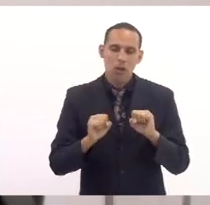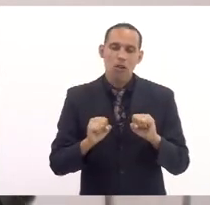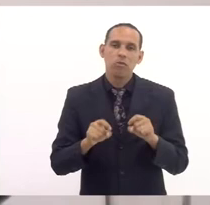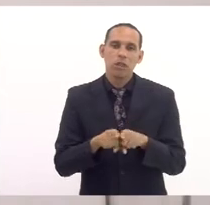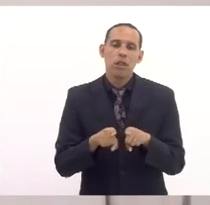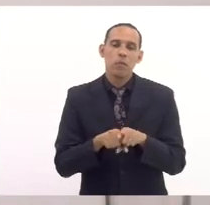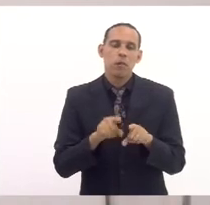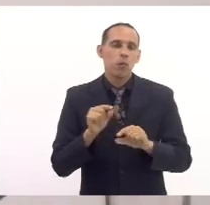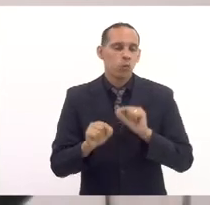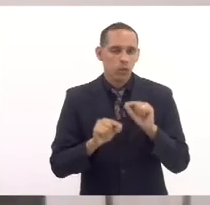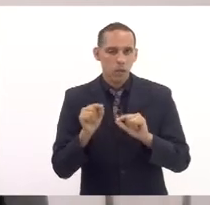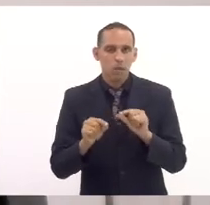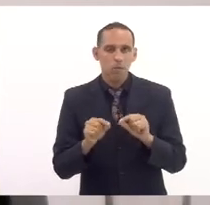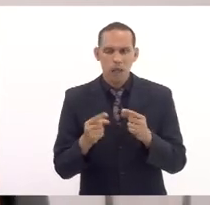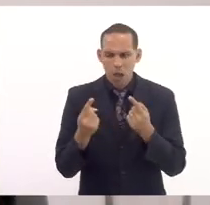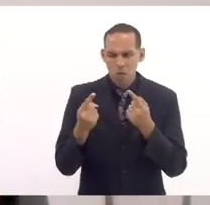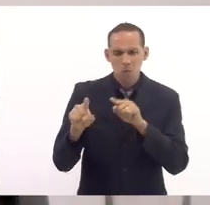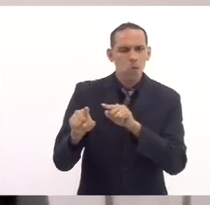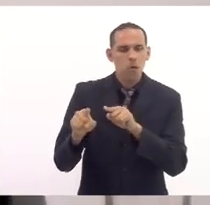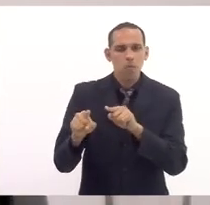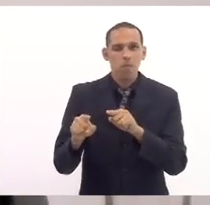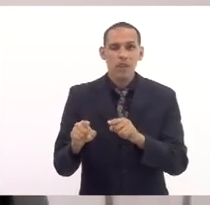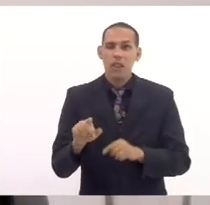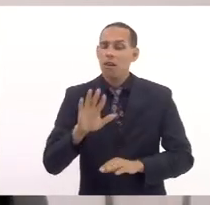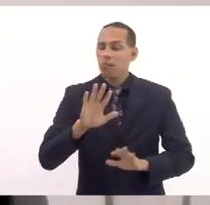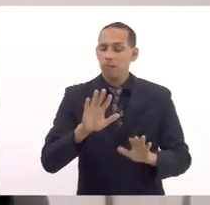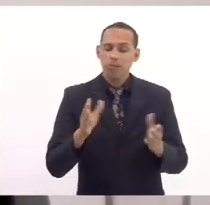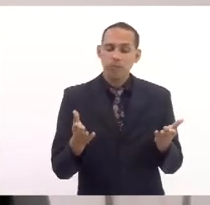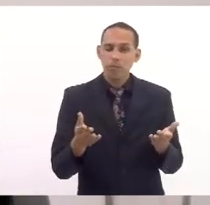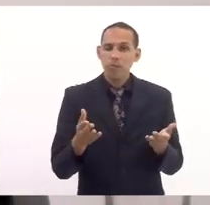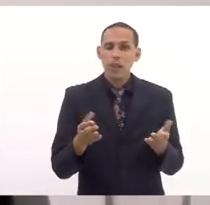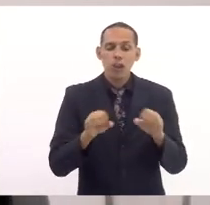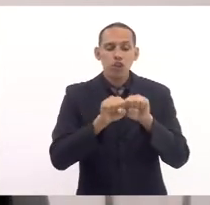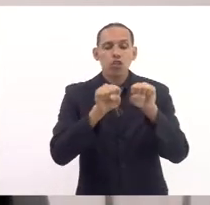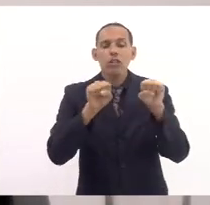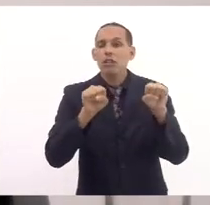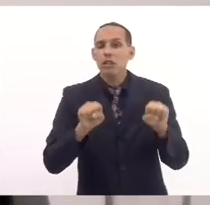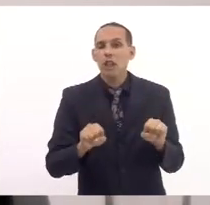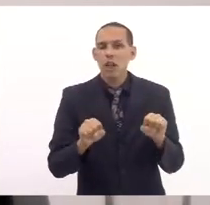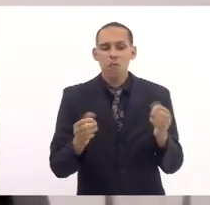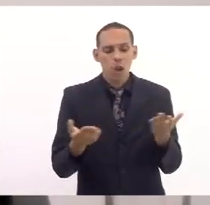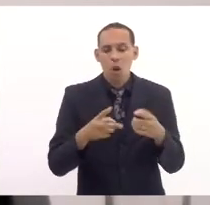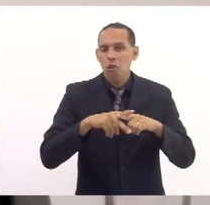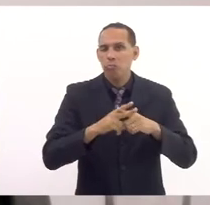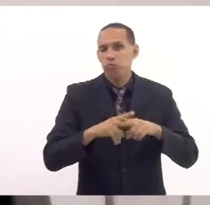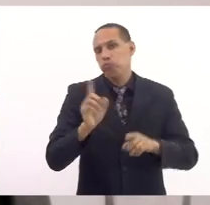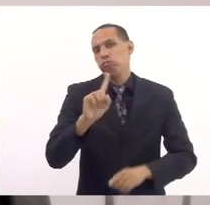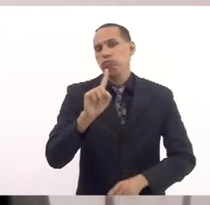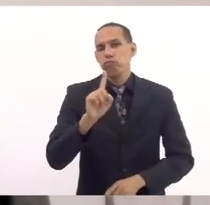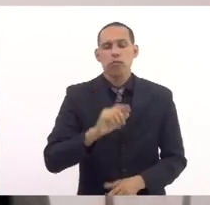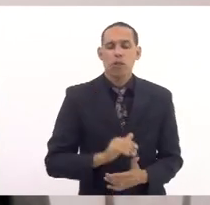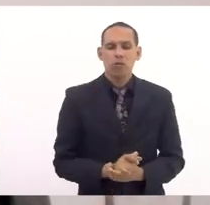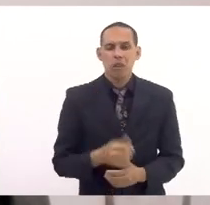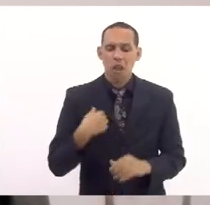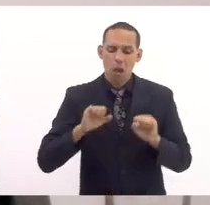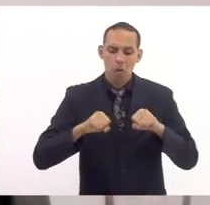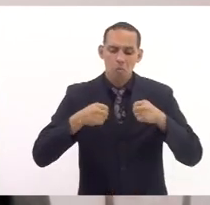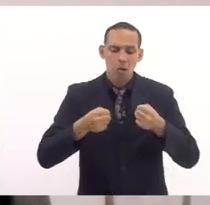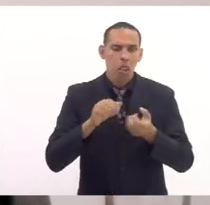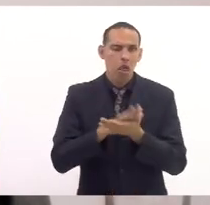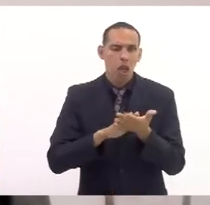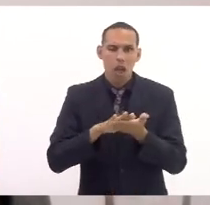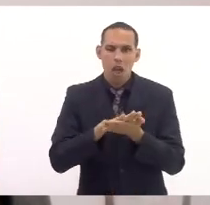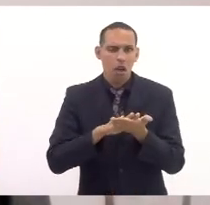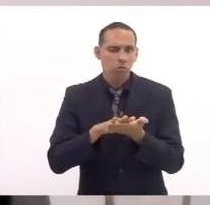poderia, e é essa acusação, dizer assim, ó, o sistema não está funcionando, não vou me esforçar para